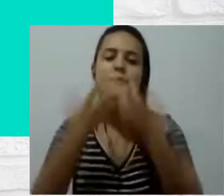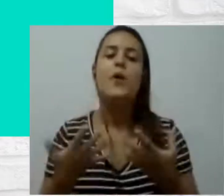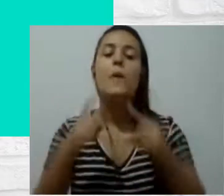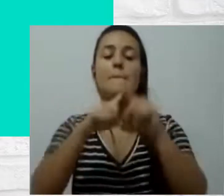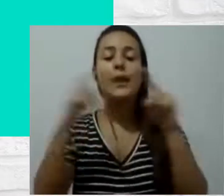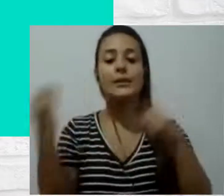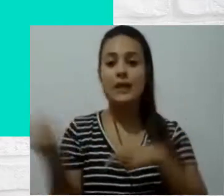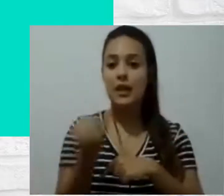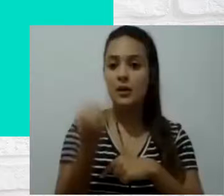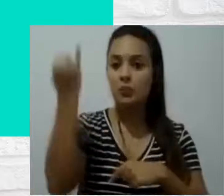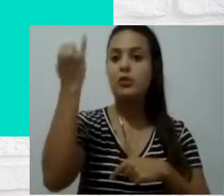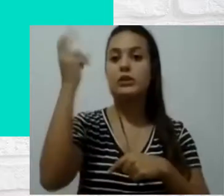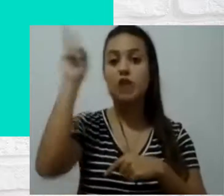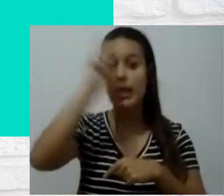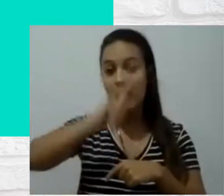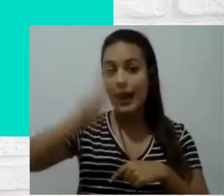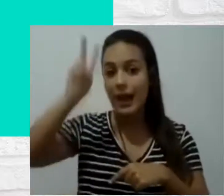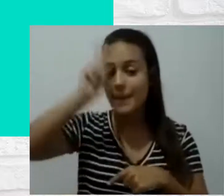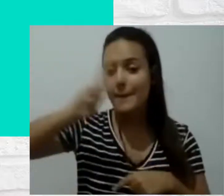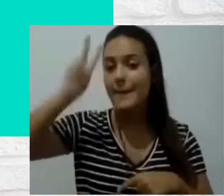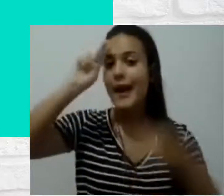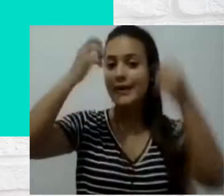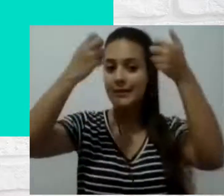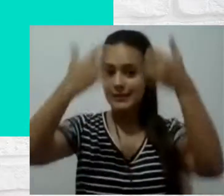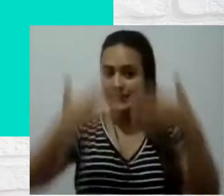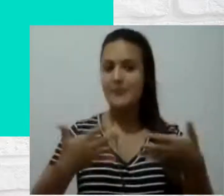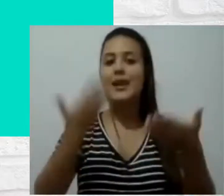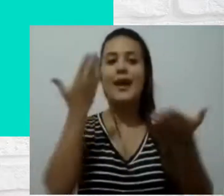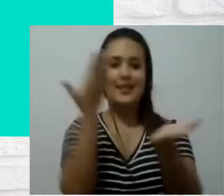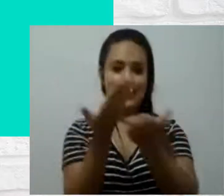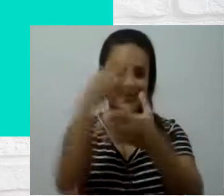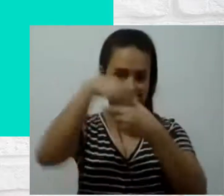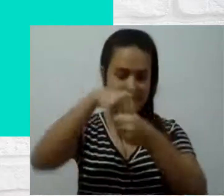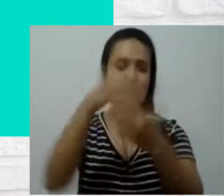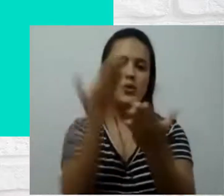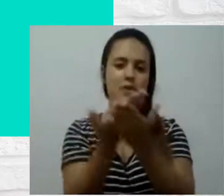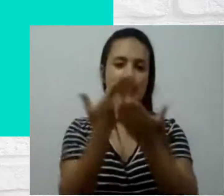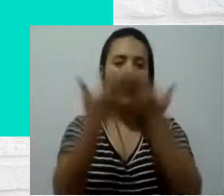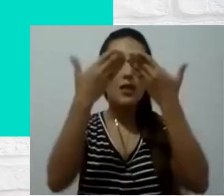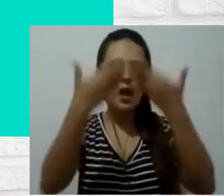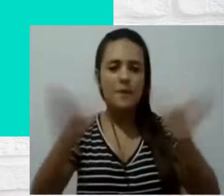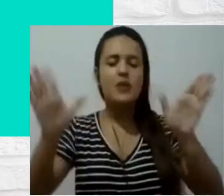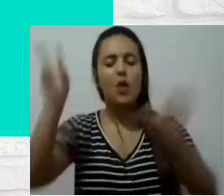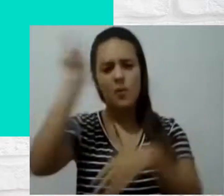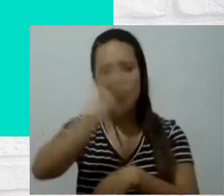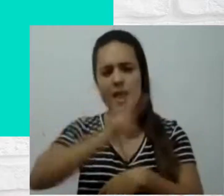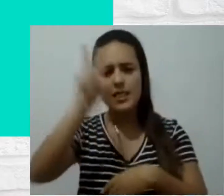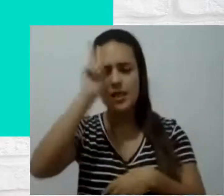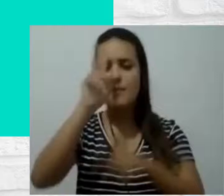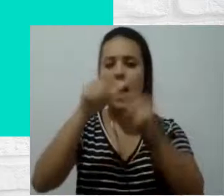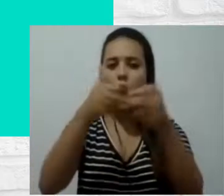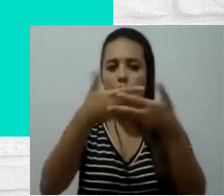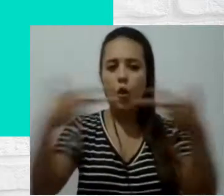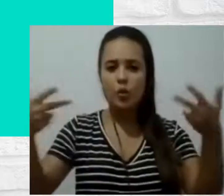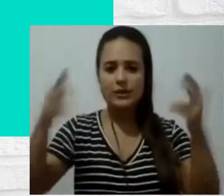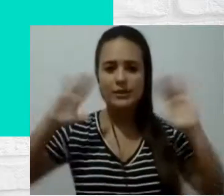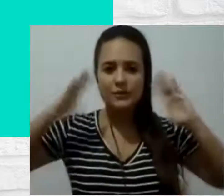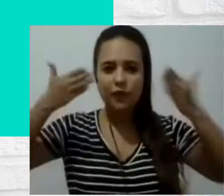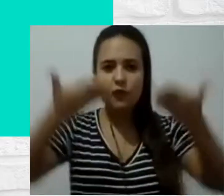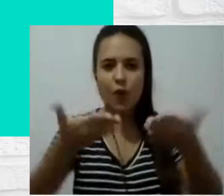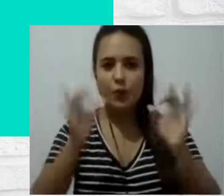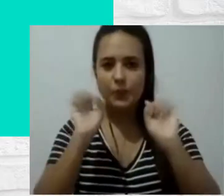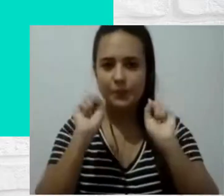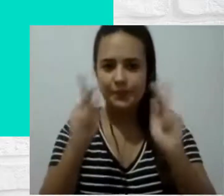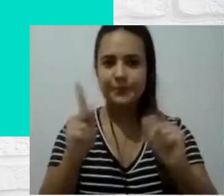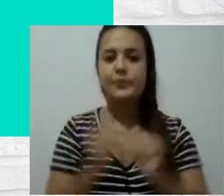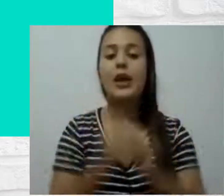saber, que vocês já devem entender, e muito, certo? Mas é importante também a gente ver isso nessa aula inaugural,